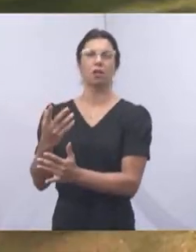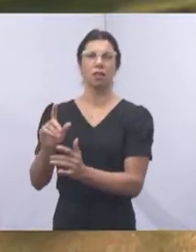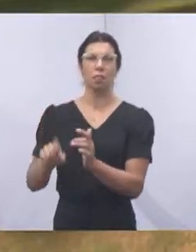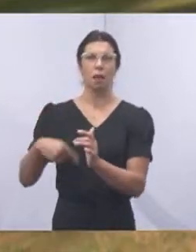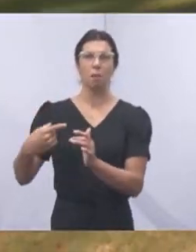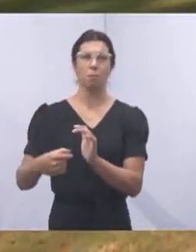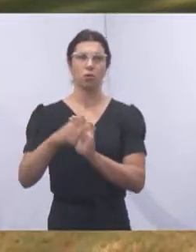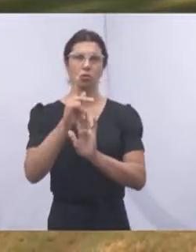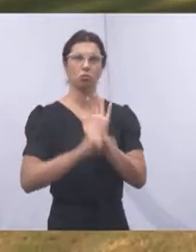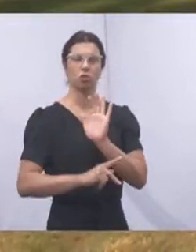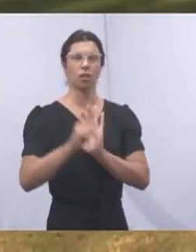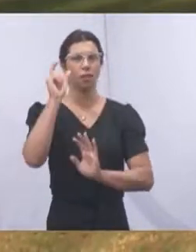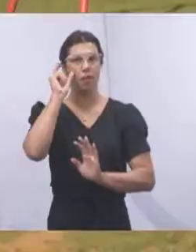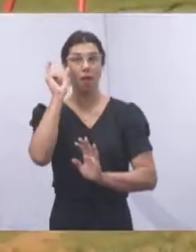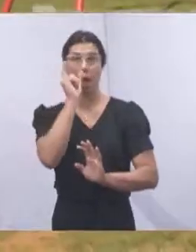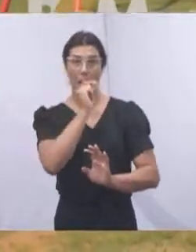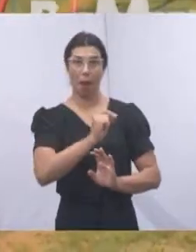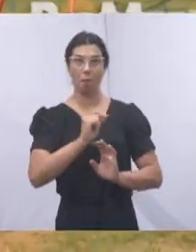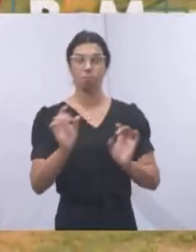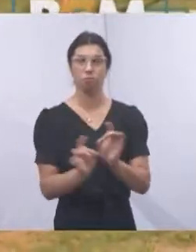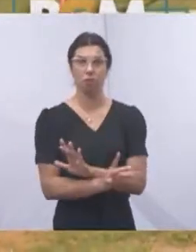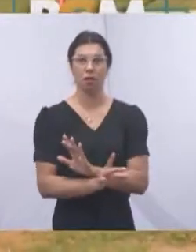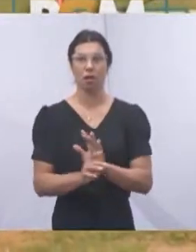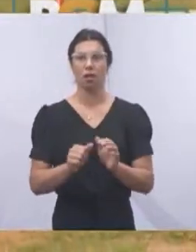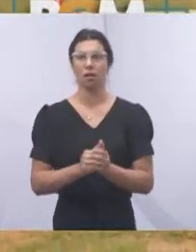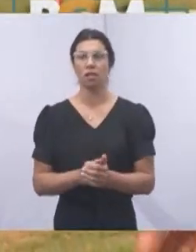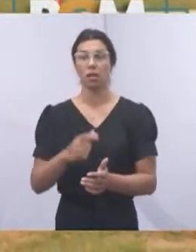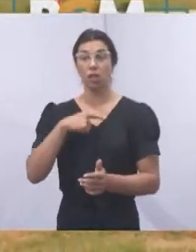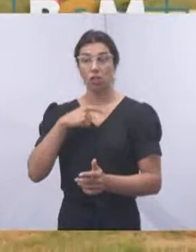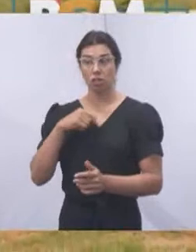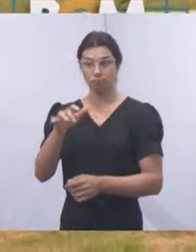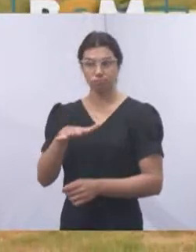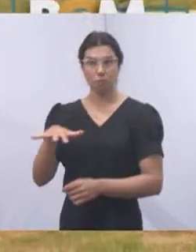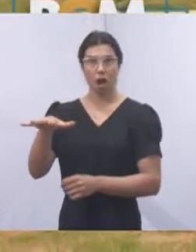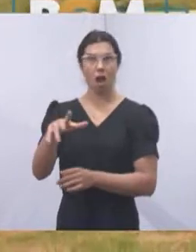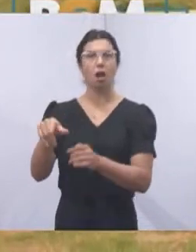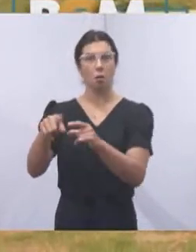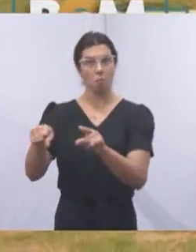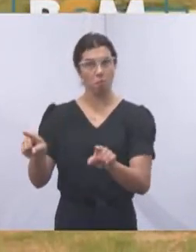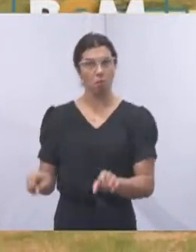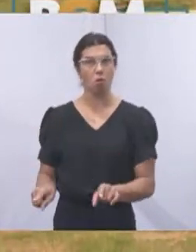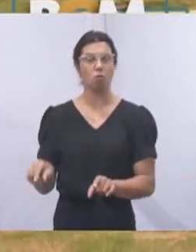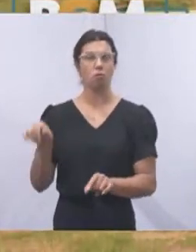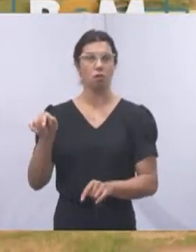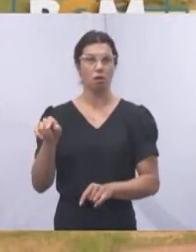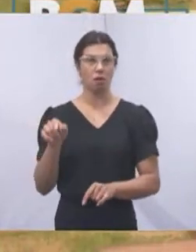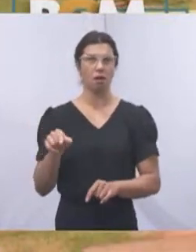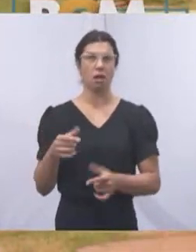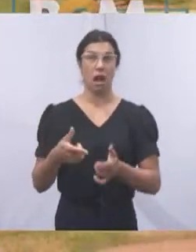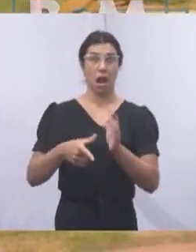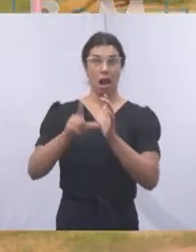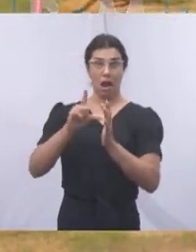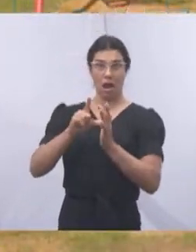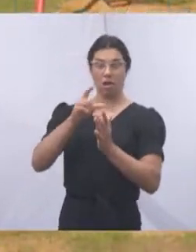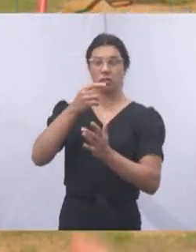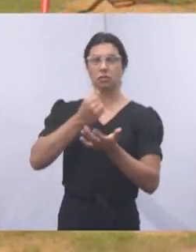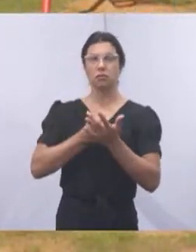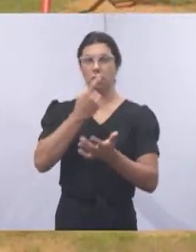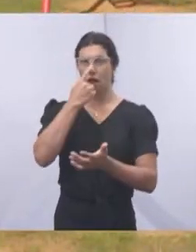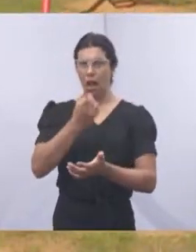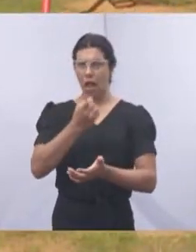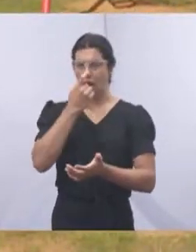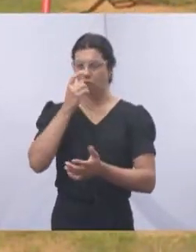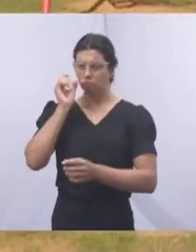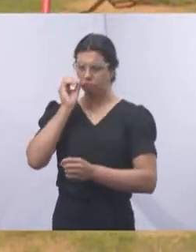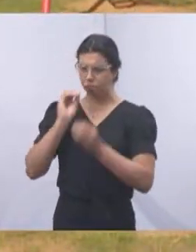o projeto de Abner ficar pronto. A gente tinha essa área aqui, uma área pública, né? Era como descarte aqui de entulho. E